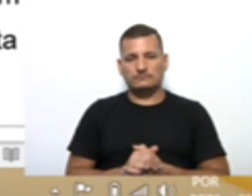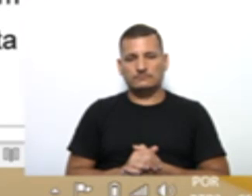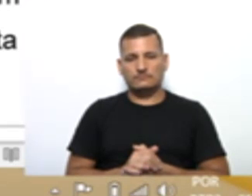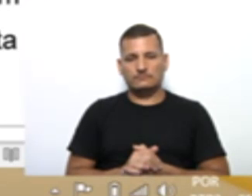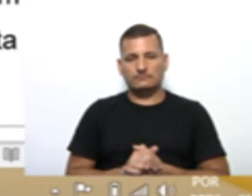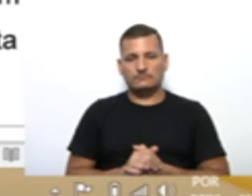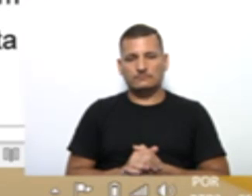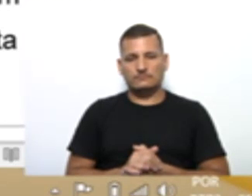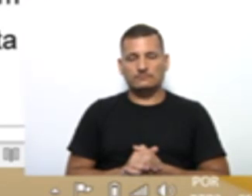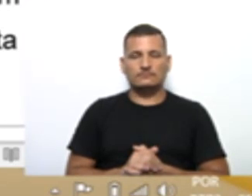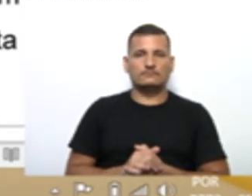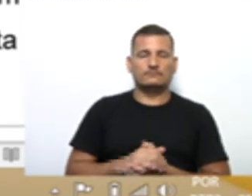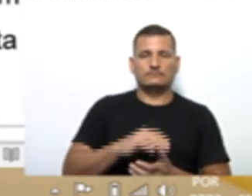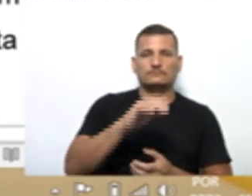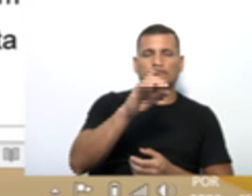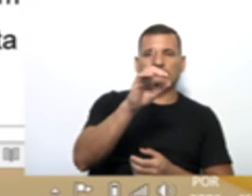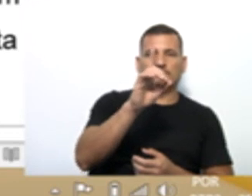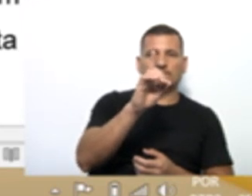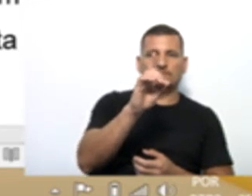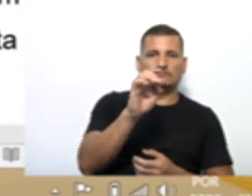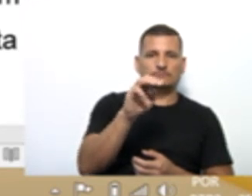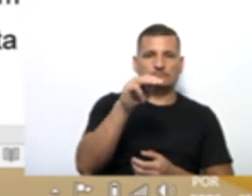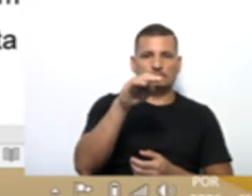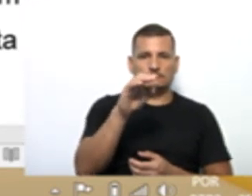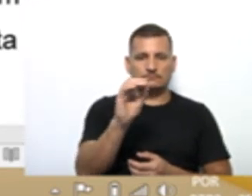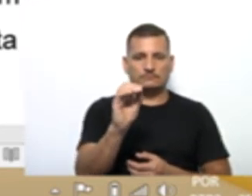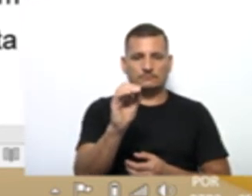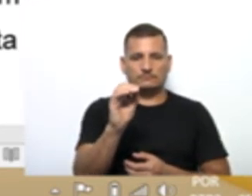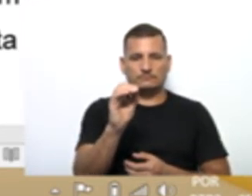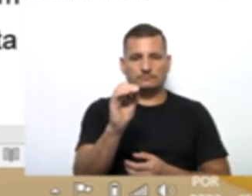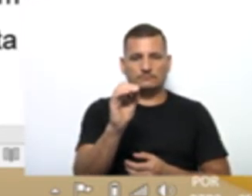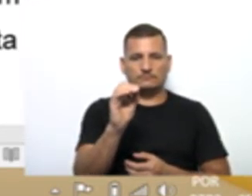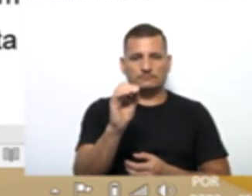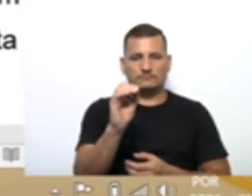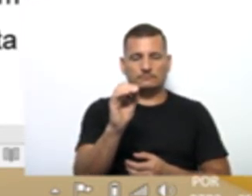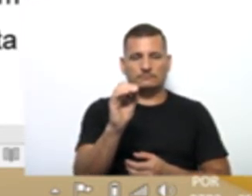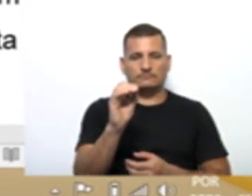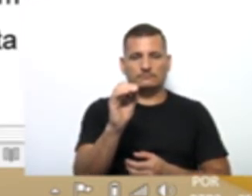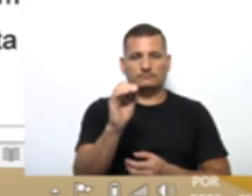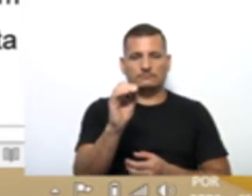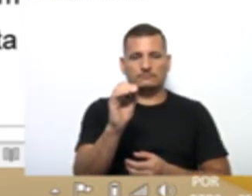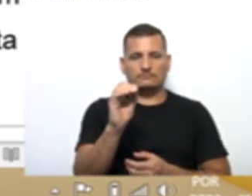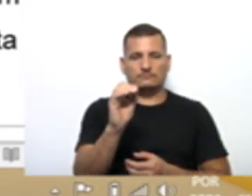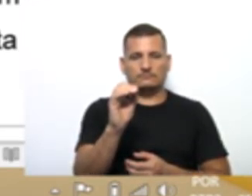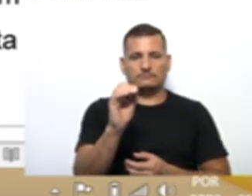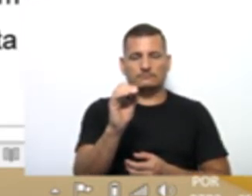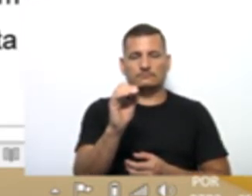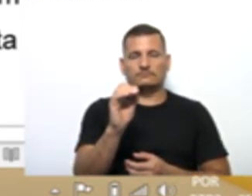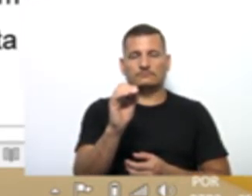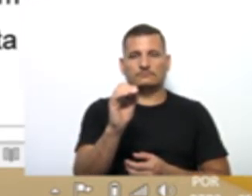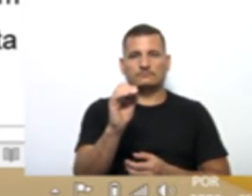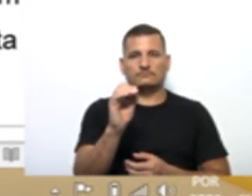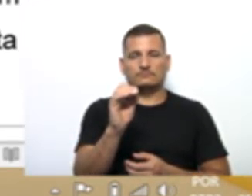olha só, o Pedro Demo aqui, ó, quando eu trago o autor na conversa,